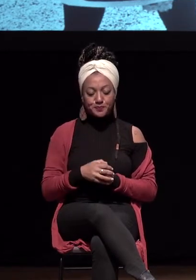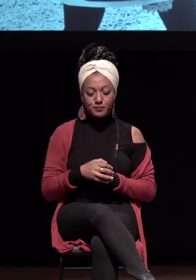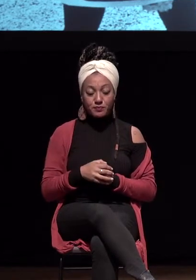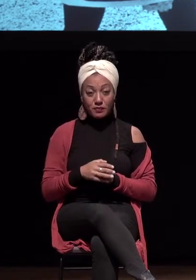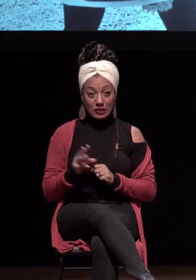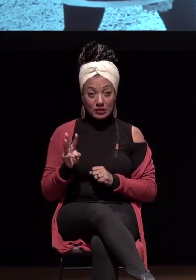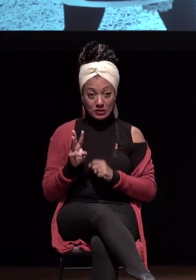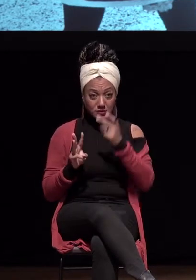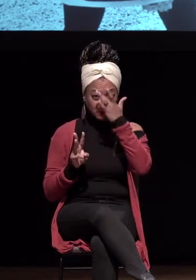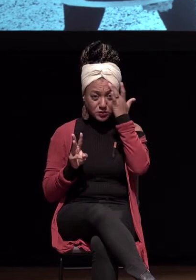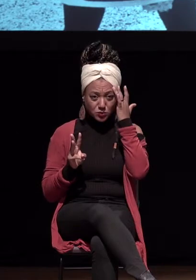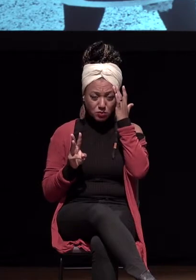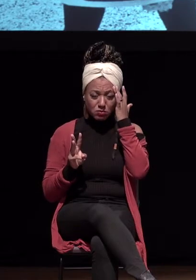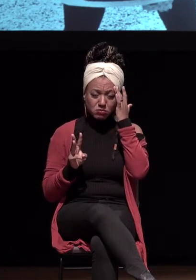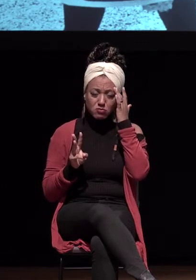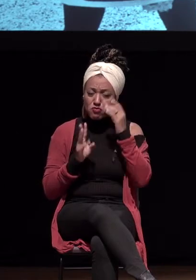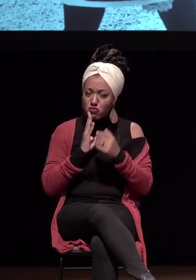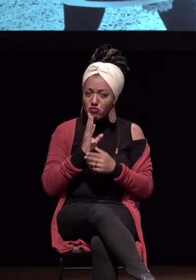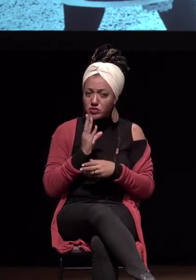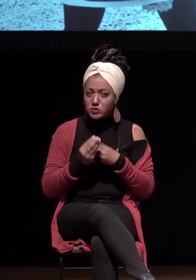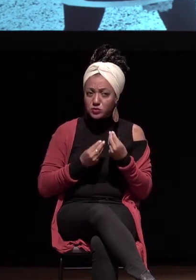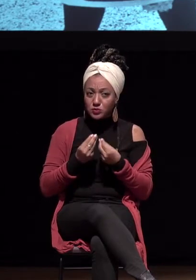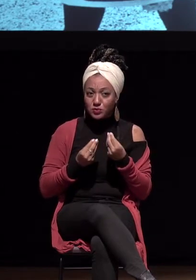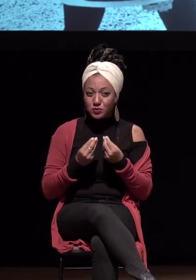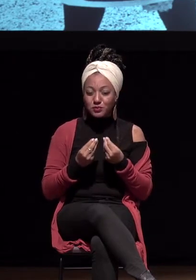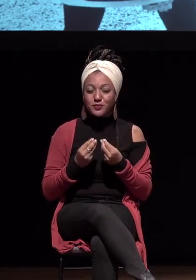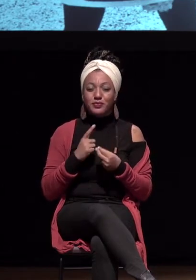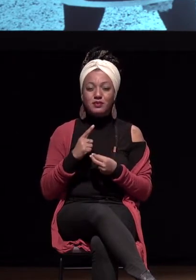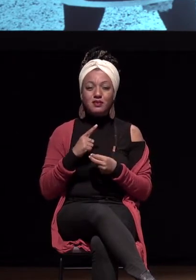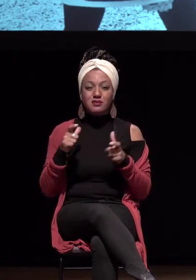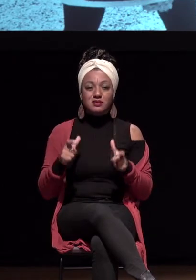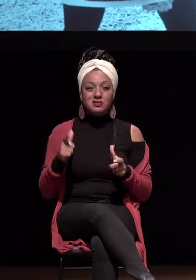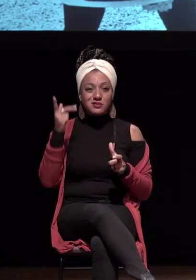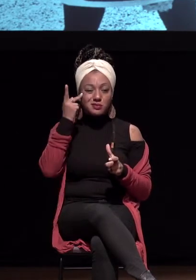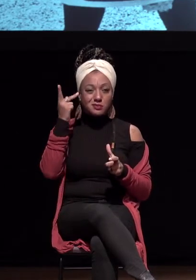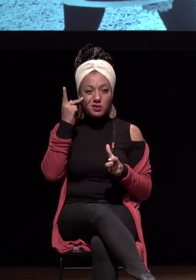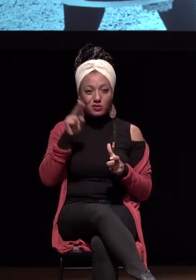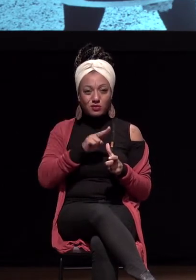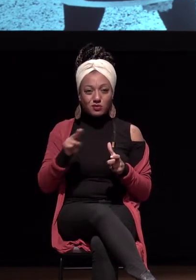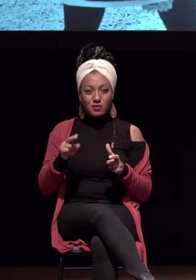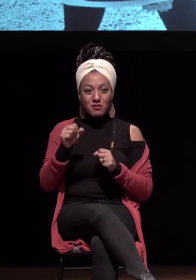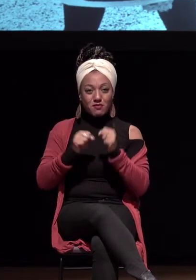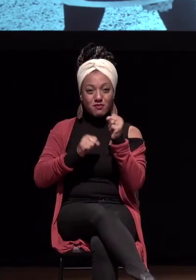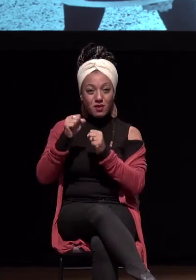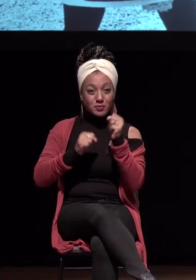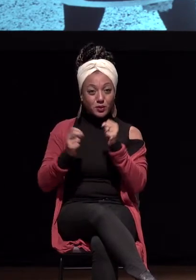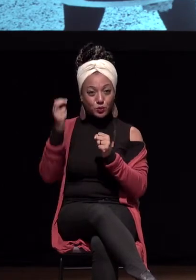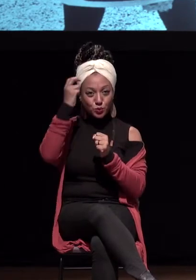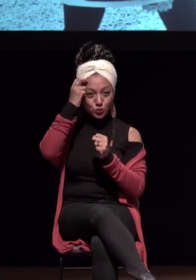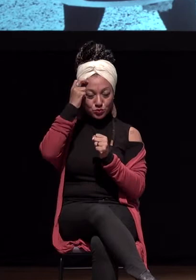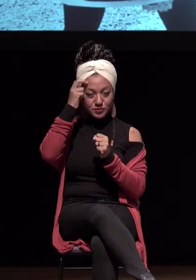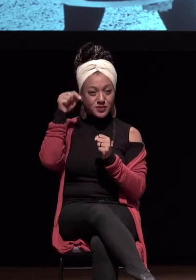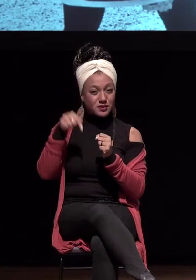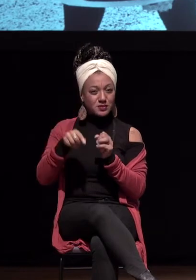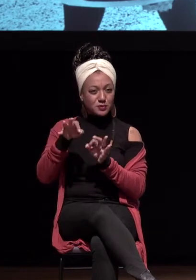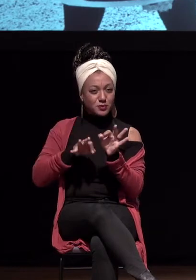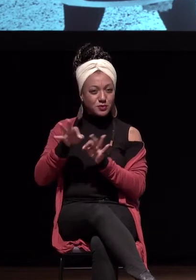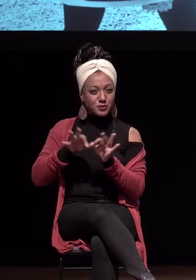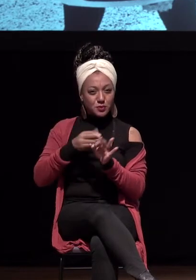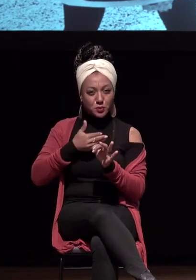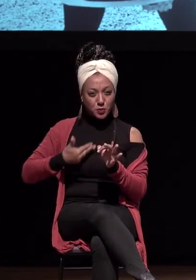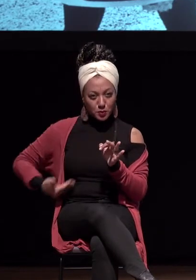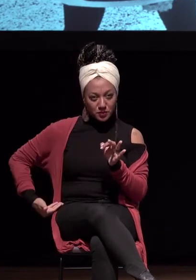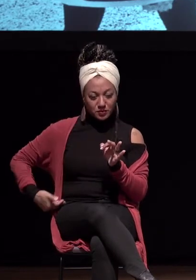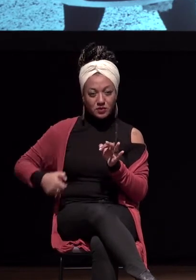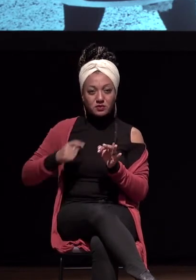de um programa que existe chamado Programa Fábricas de Cultura, e é um programa que edifica em